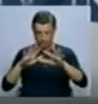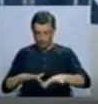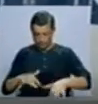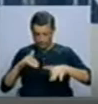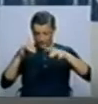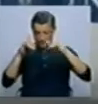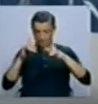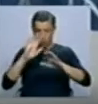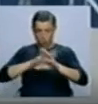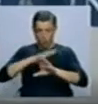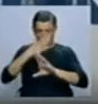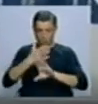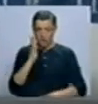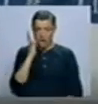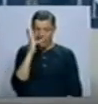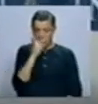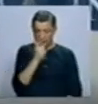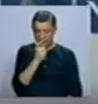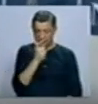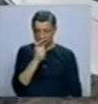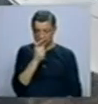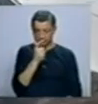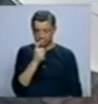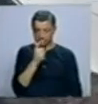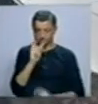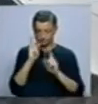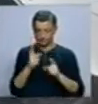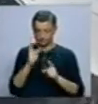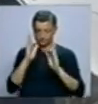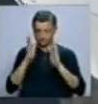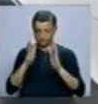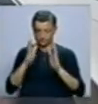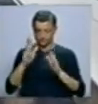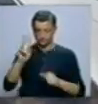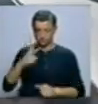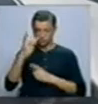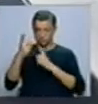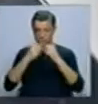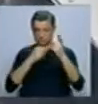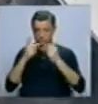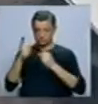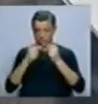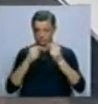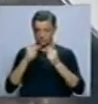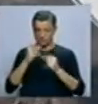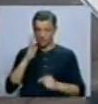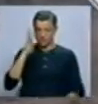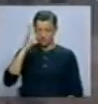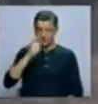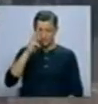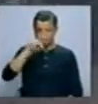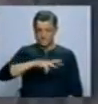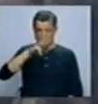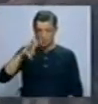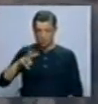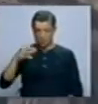mais quente. Para complementar esta história, é preciso dizer que estas duas estrelas têm aproximadamente 1.000 milhões de anos.